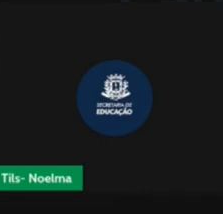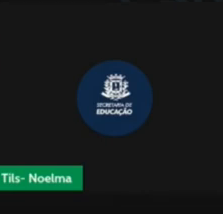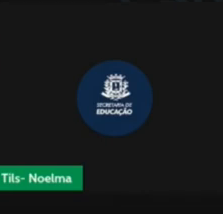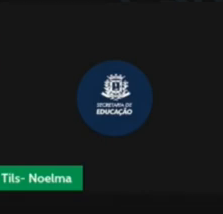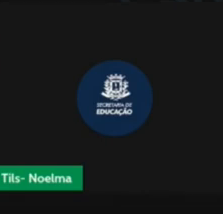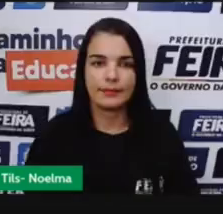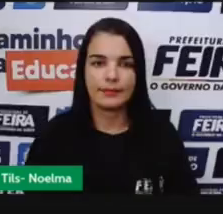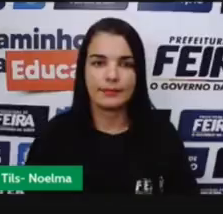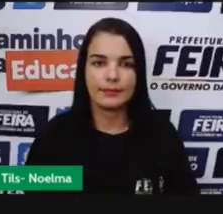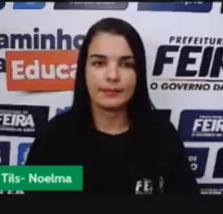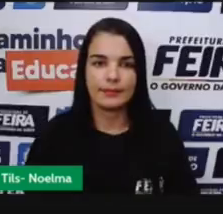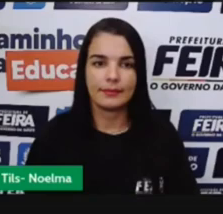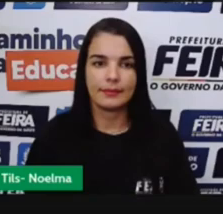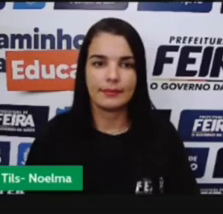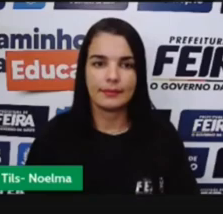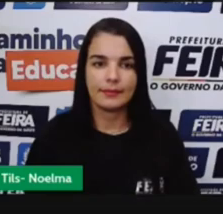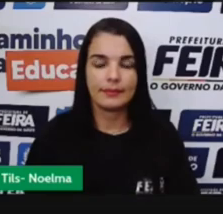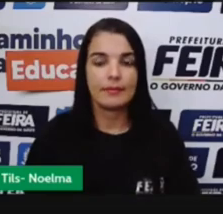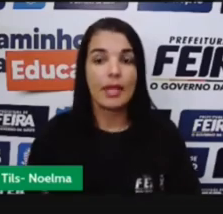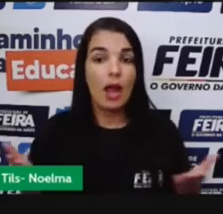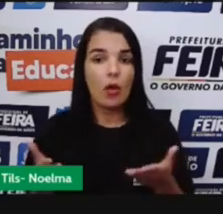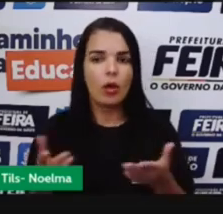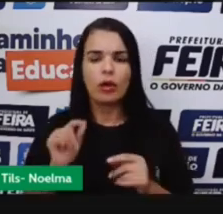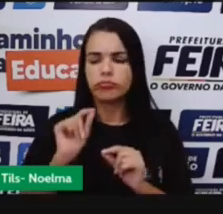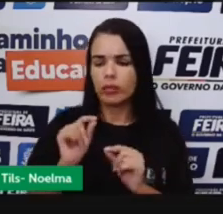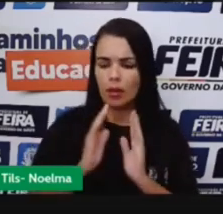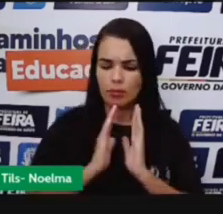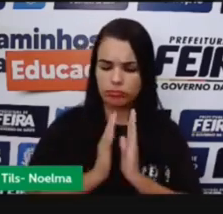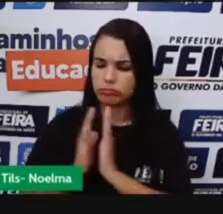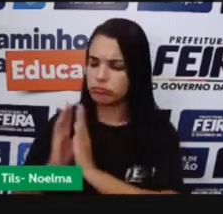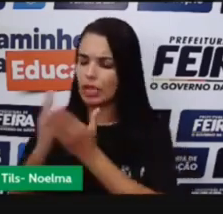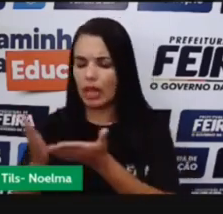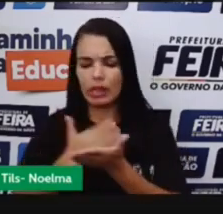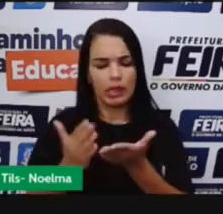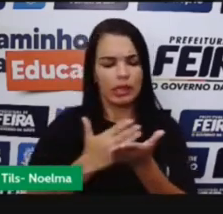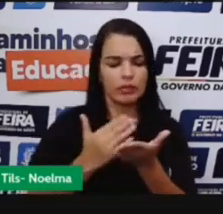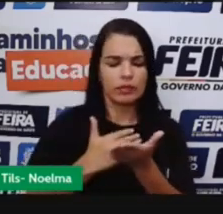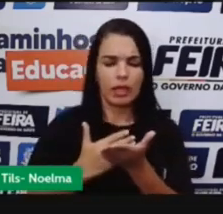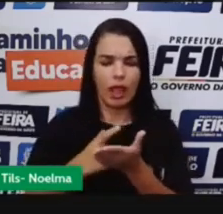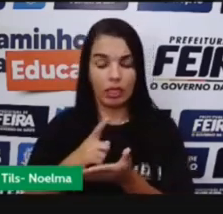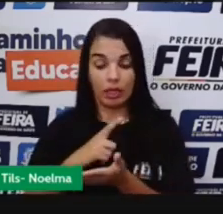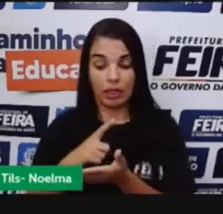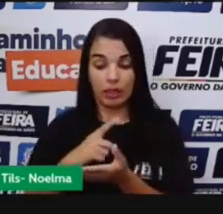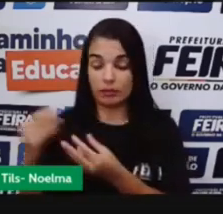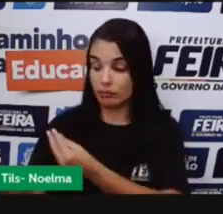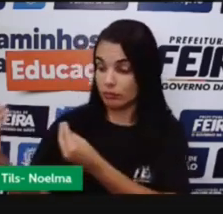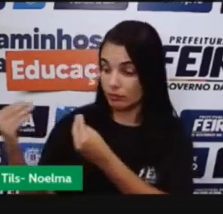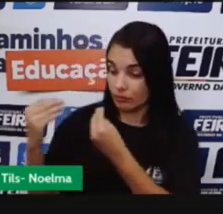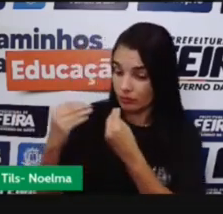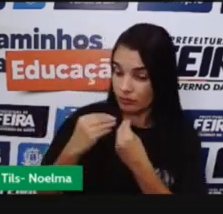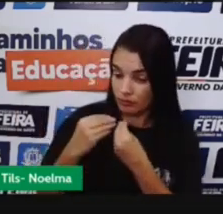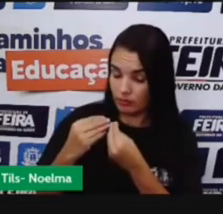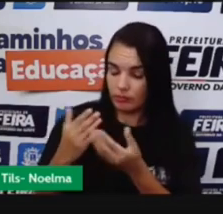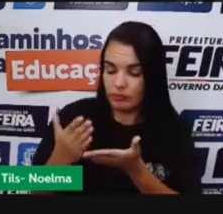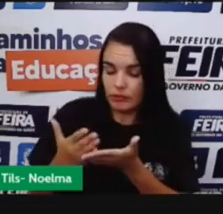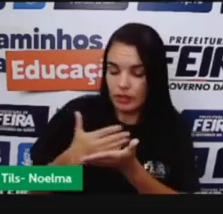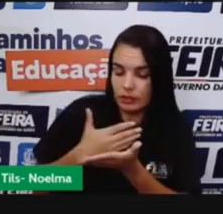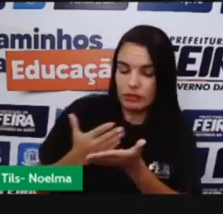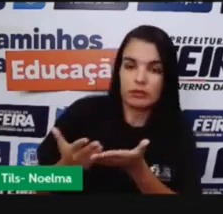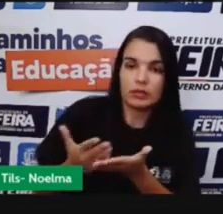certo? Uma livraria recebeu uma encomenda de